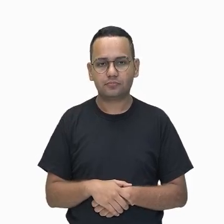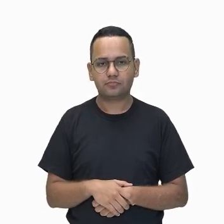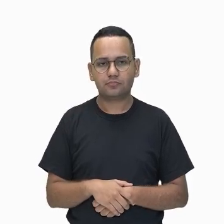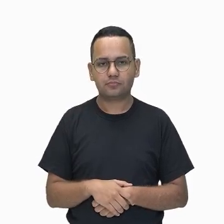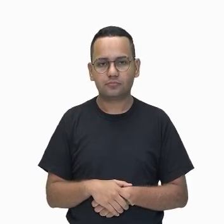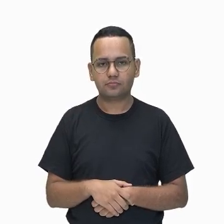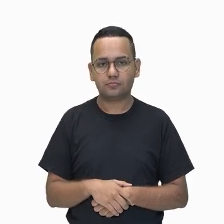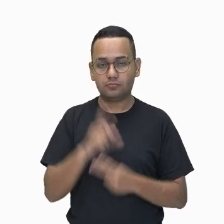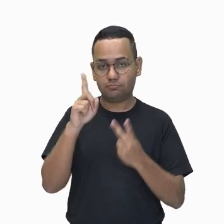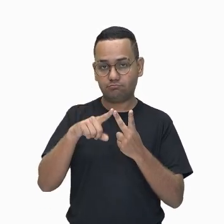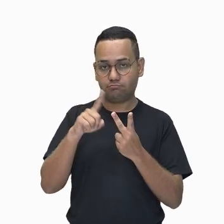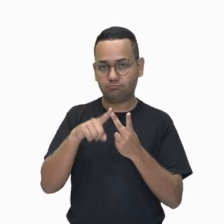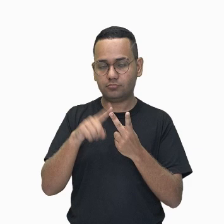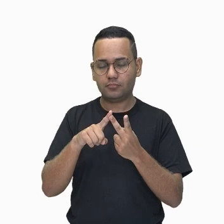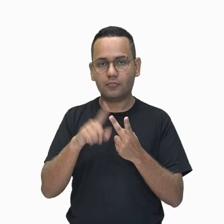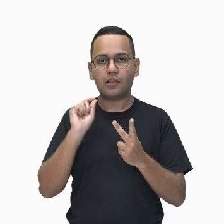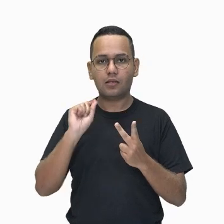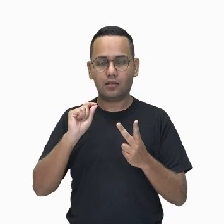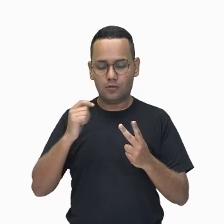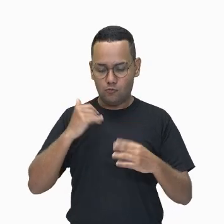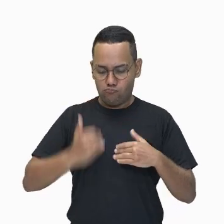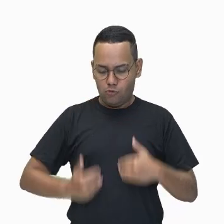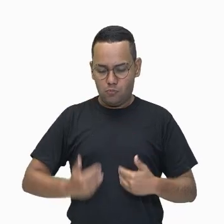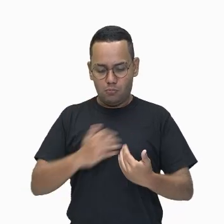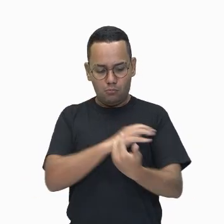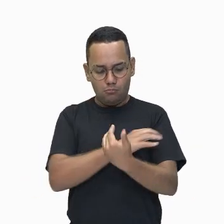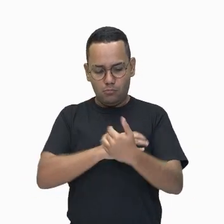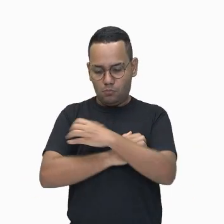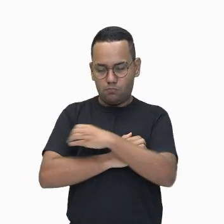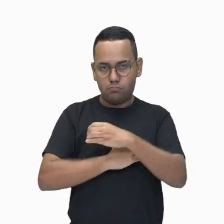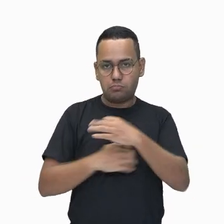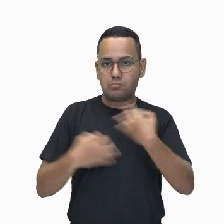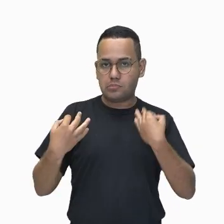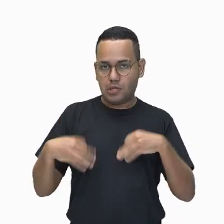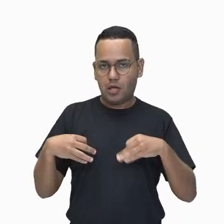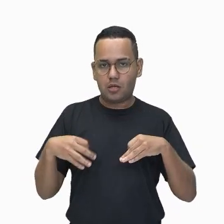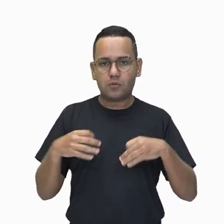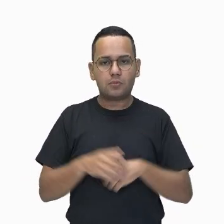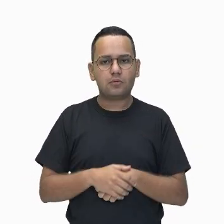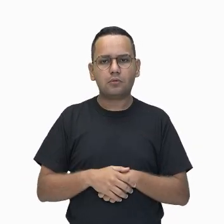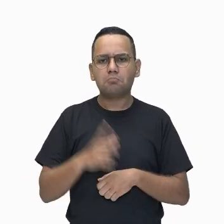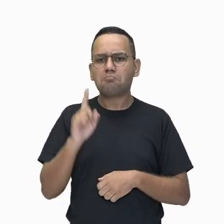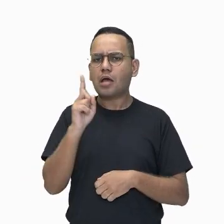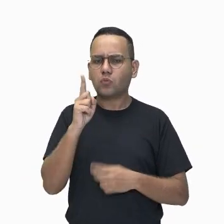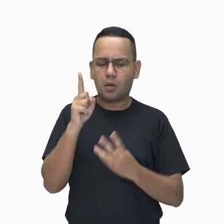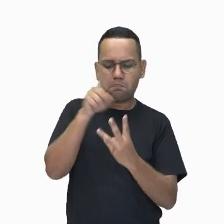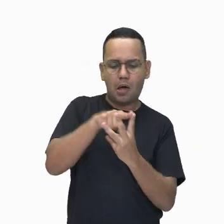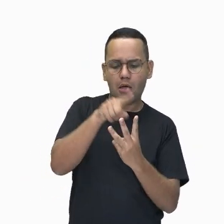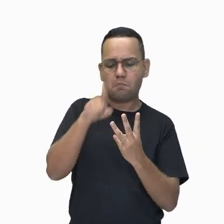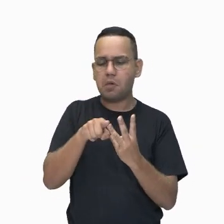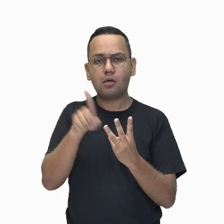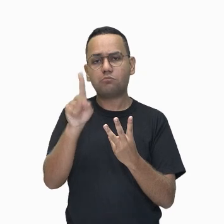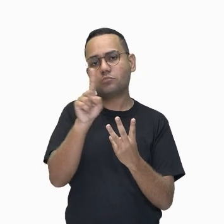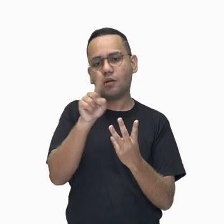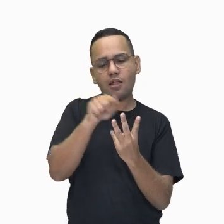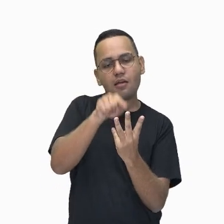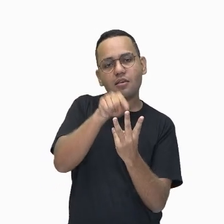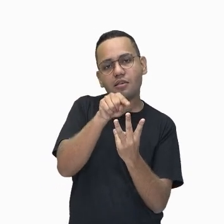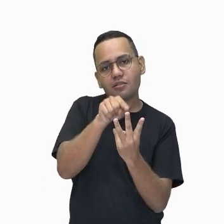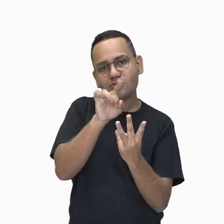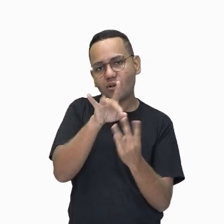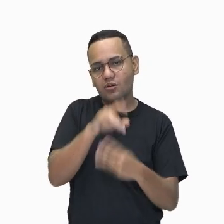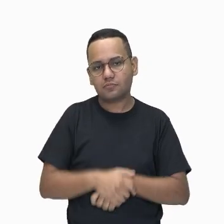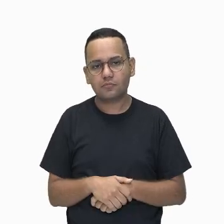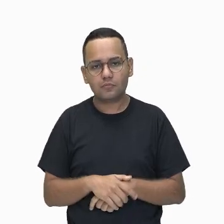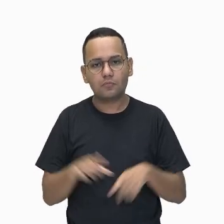vai ter o corpo mais equilibrado, ele não é nem tanto ectomorfo e nem tanto endomorfo. Os membros